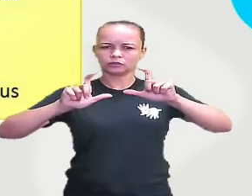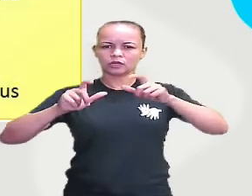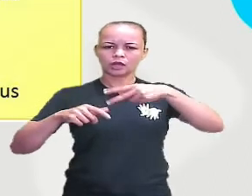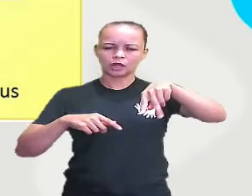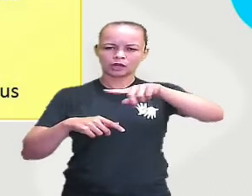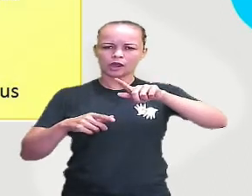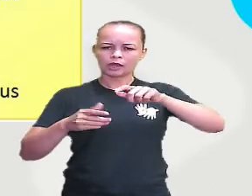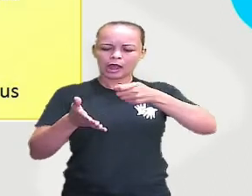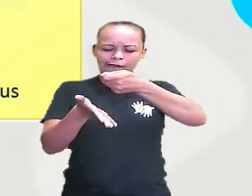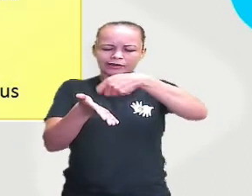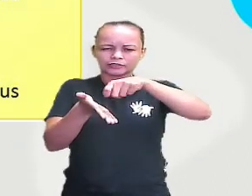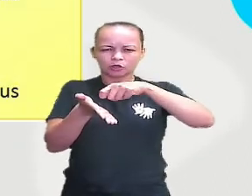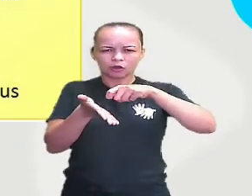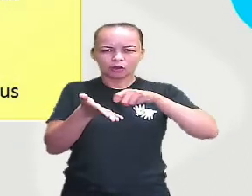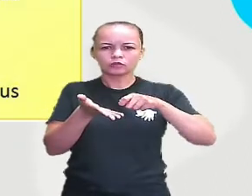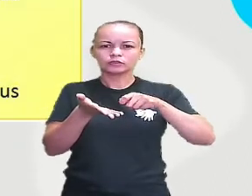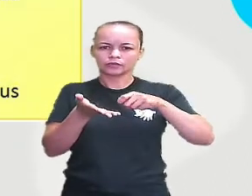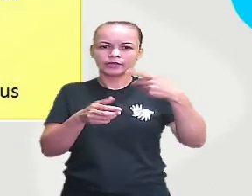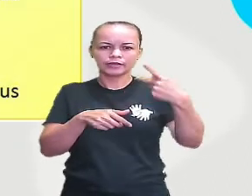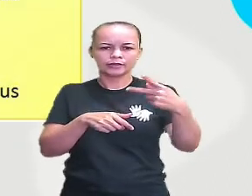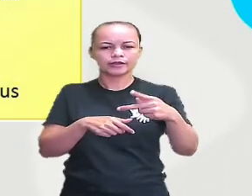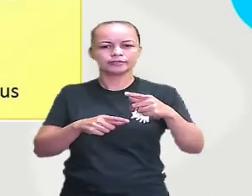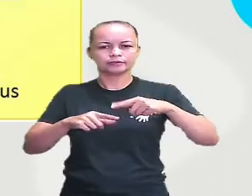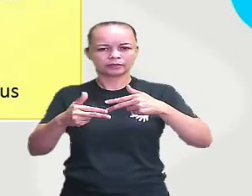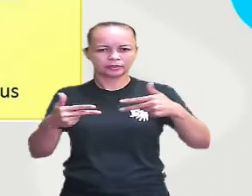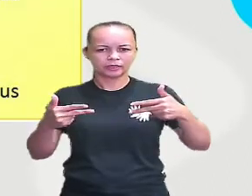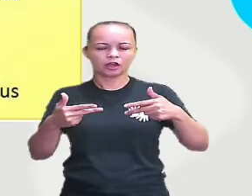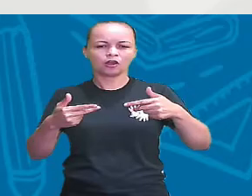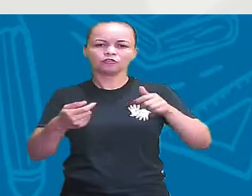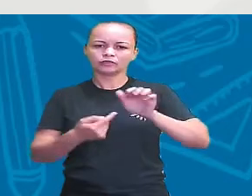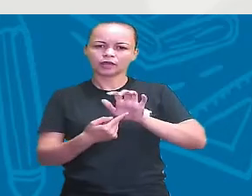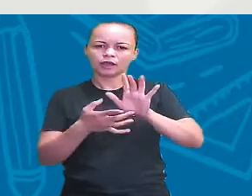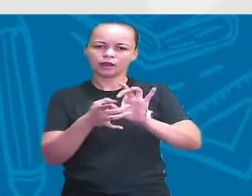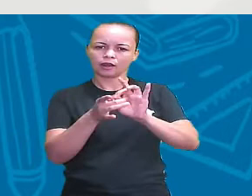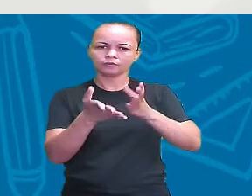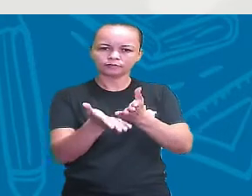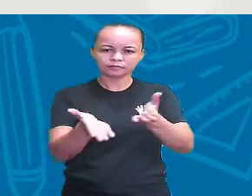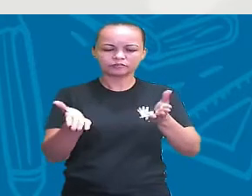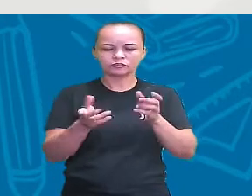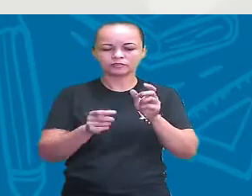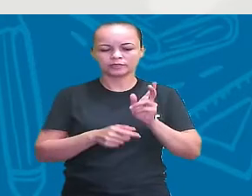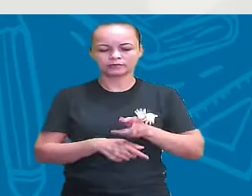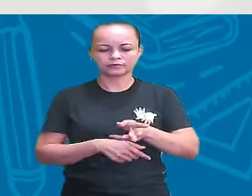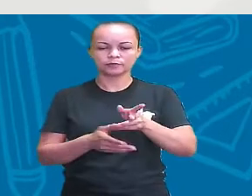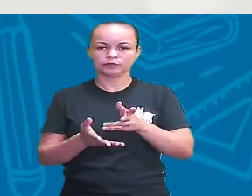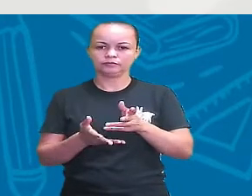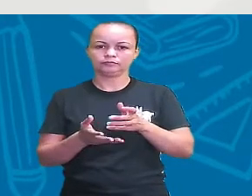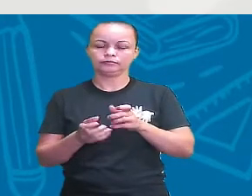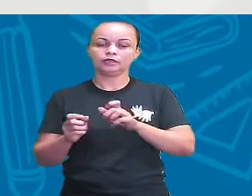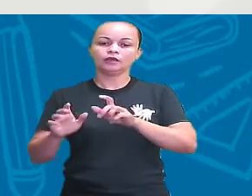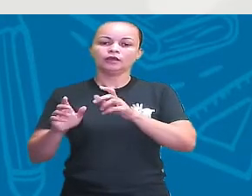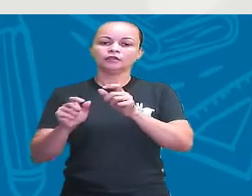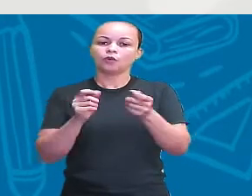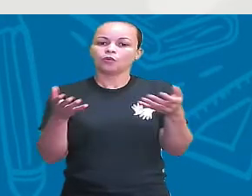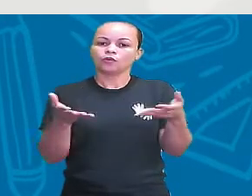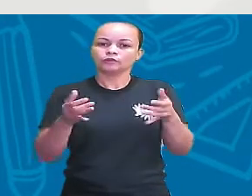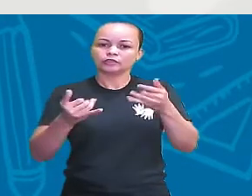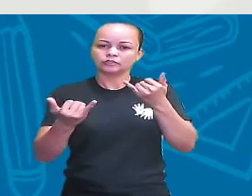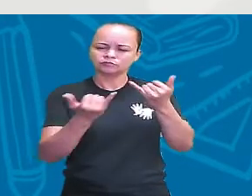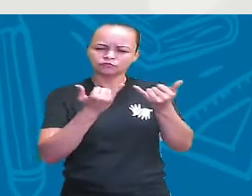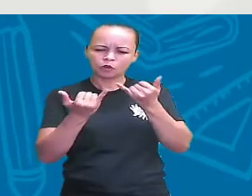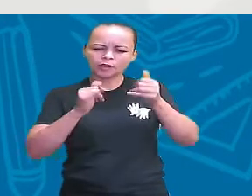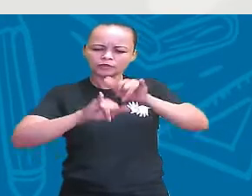preciso, porque esse material já vai estar à sua disposição. Mas volta aqui comigo. O mais importante é que através dessas informações gere em